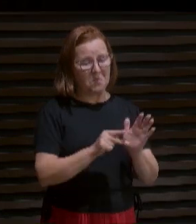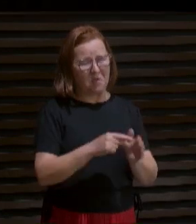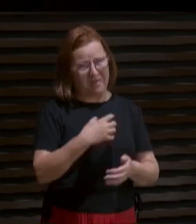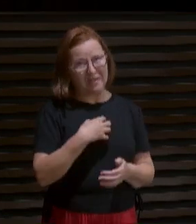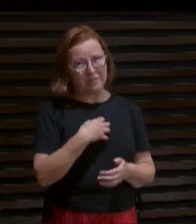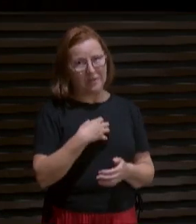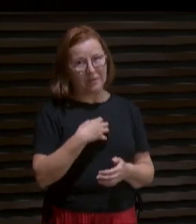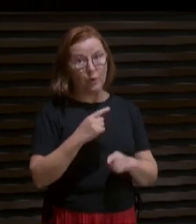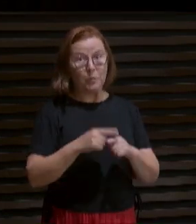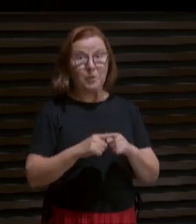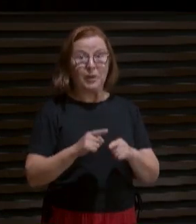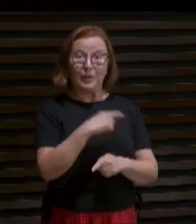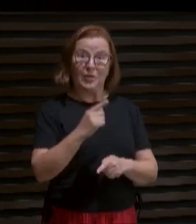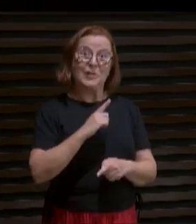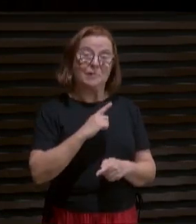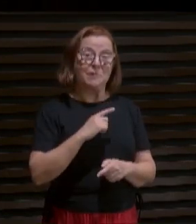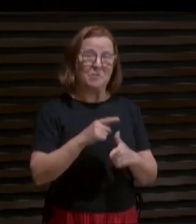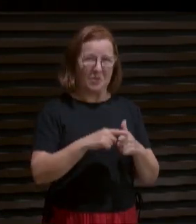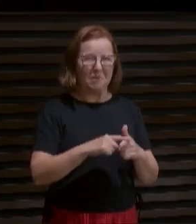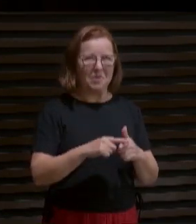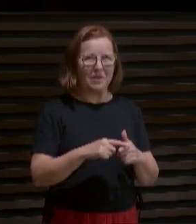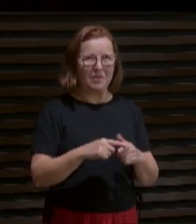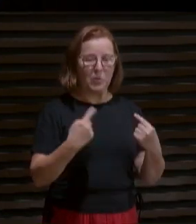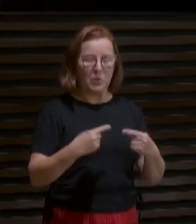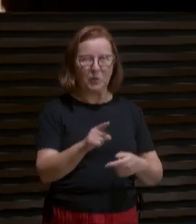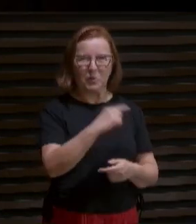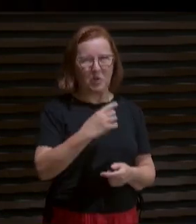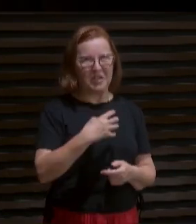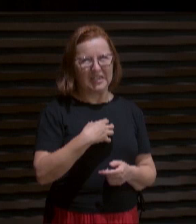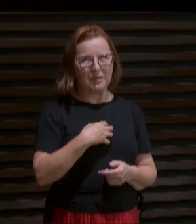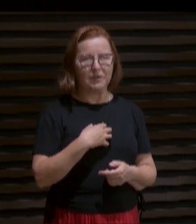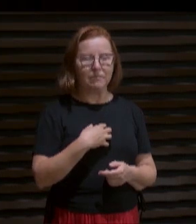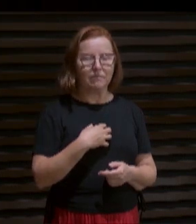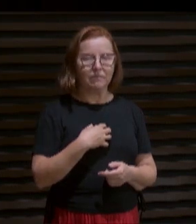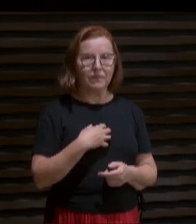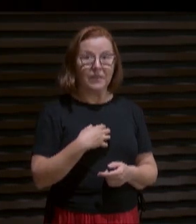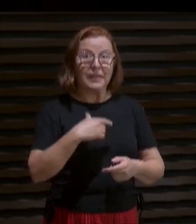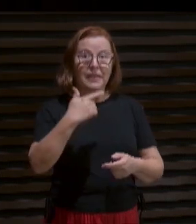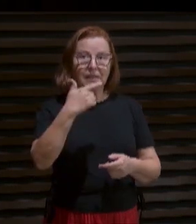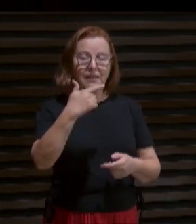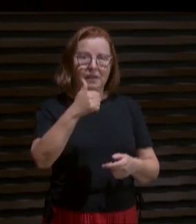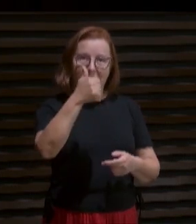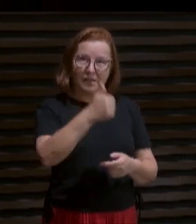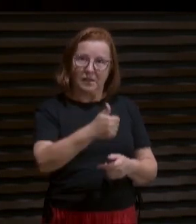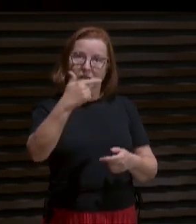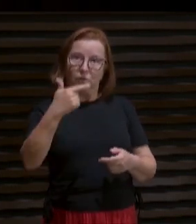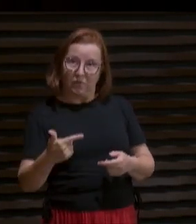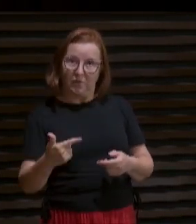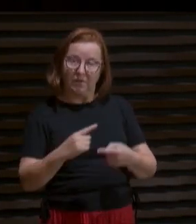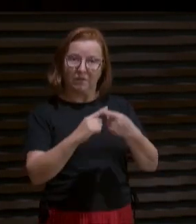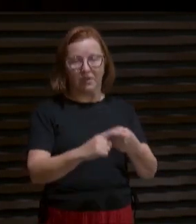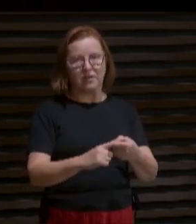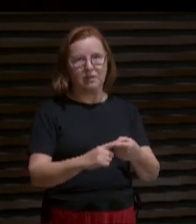nossos sentimentos, na 12ª vez, virou para mim e disse: